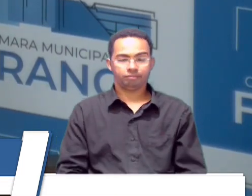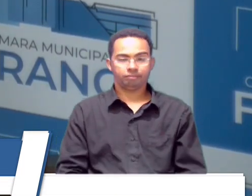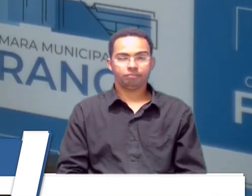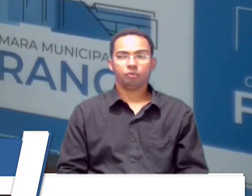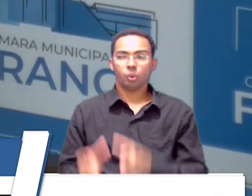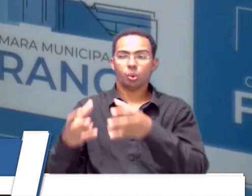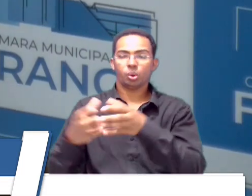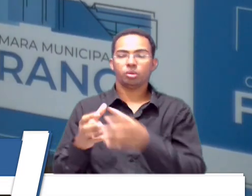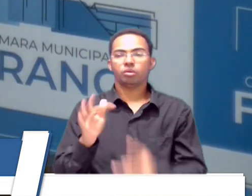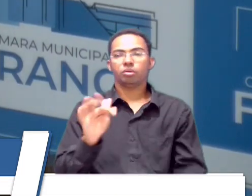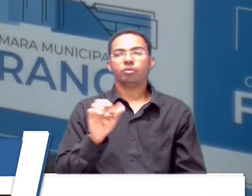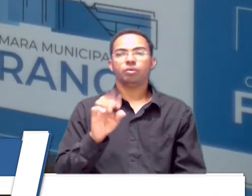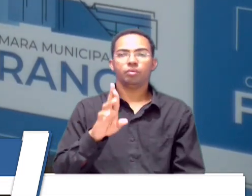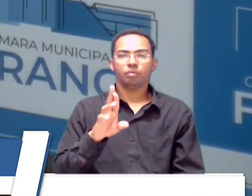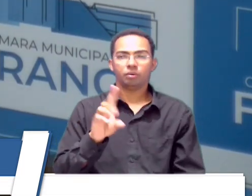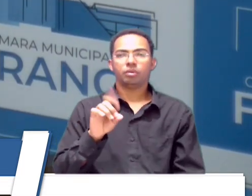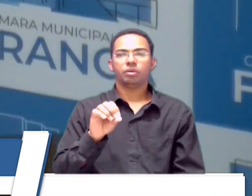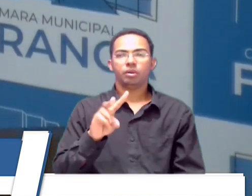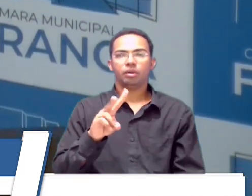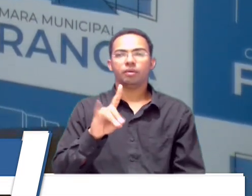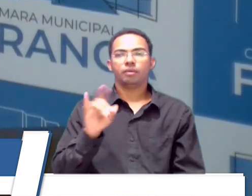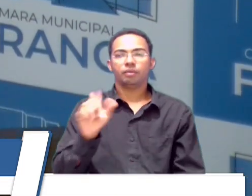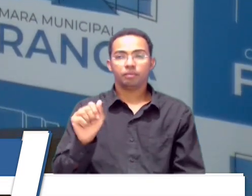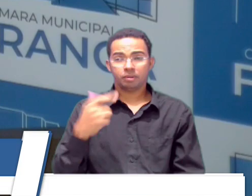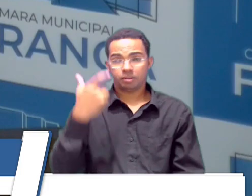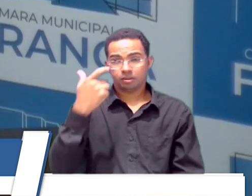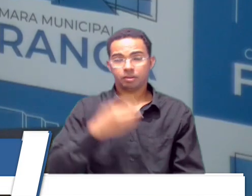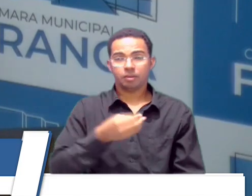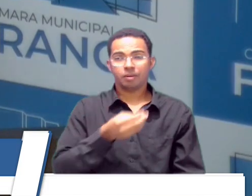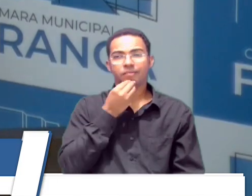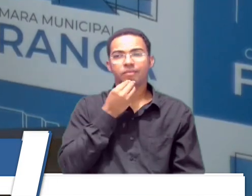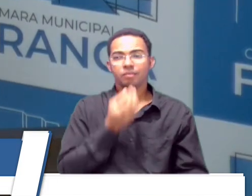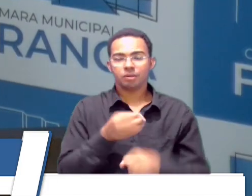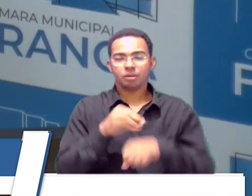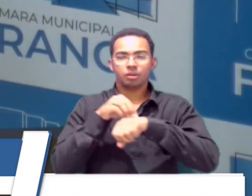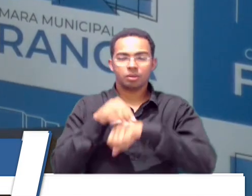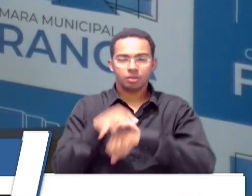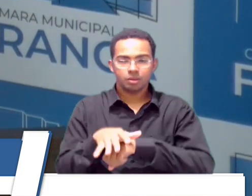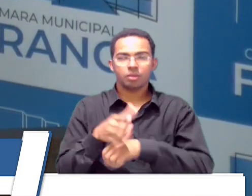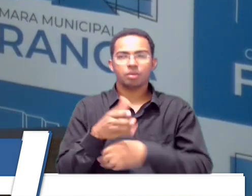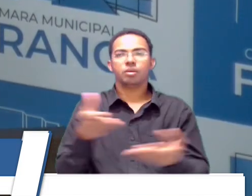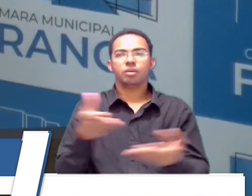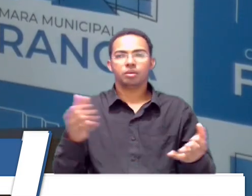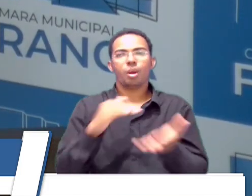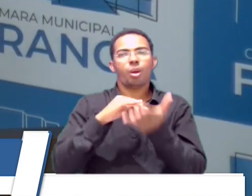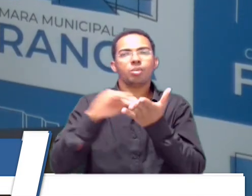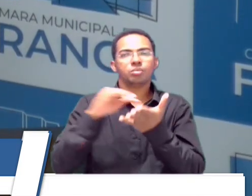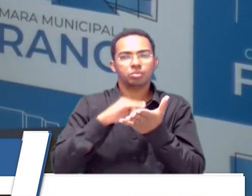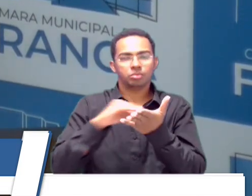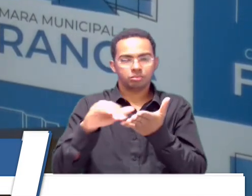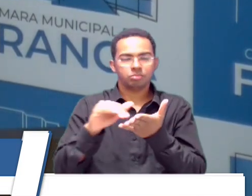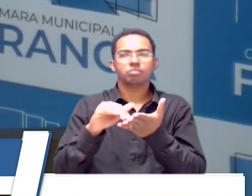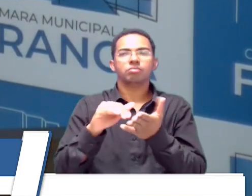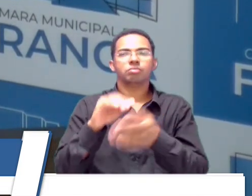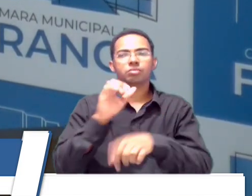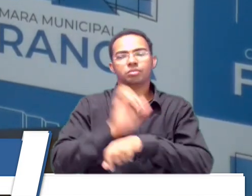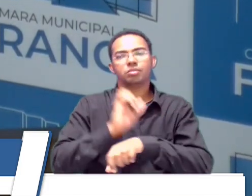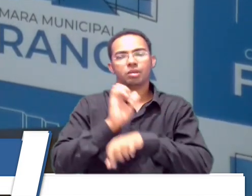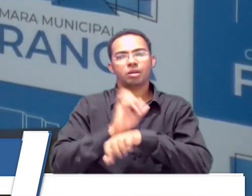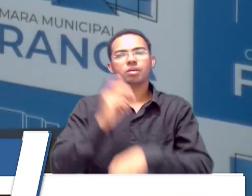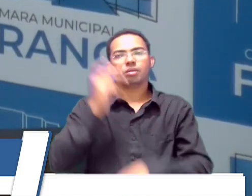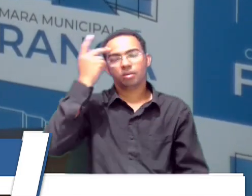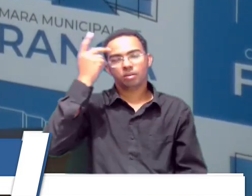Vida, eu tive a oportunidade de levar ao conhecimento da Secretaria do Estado de São